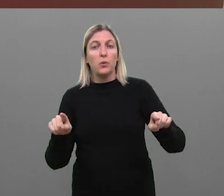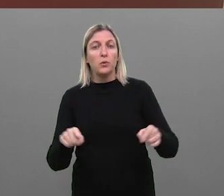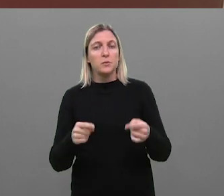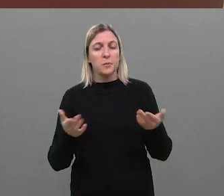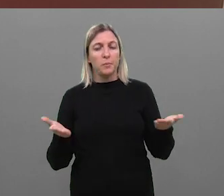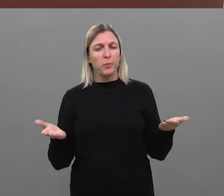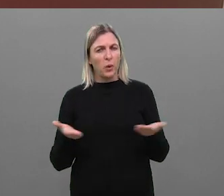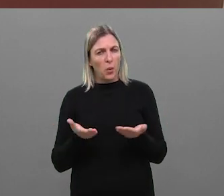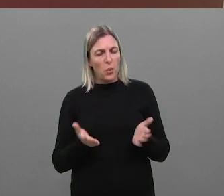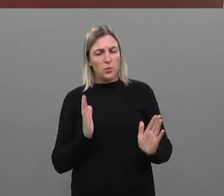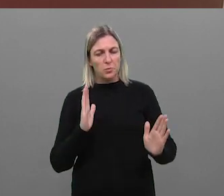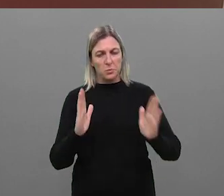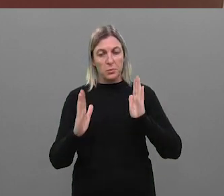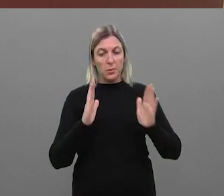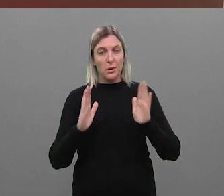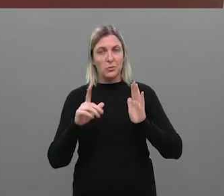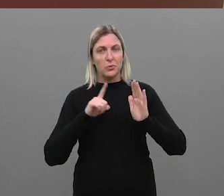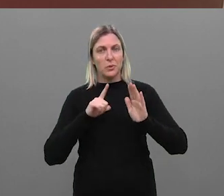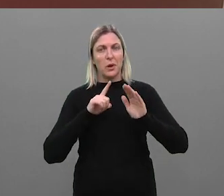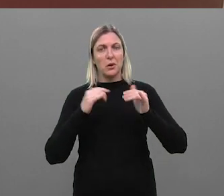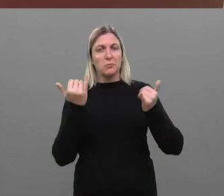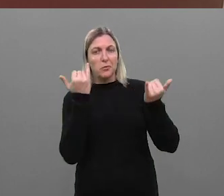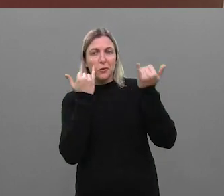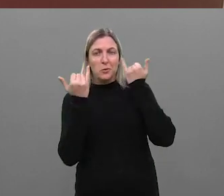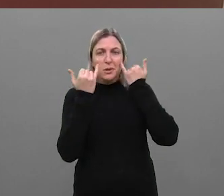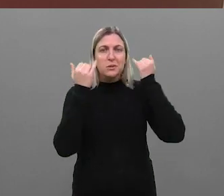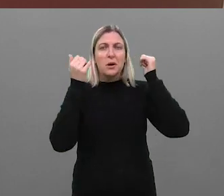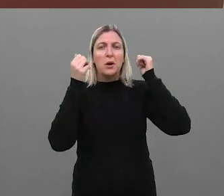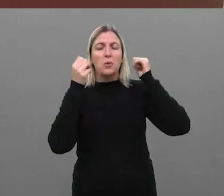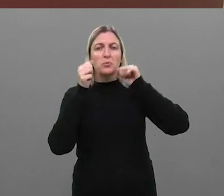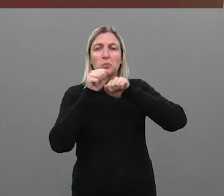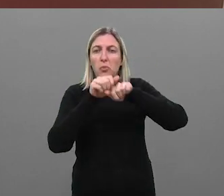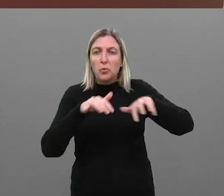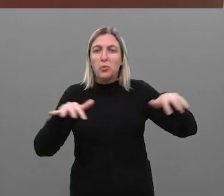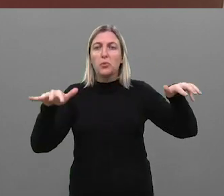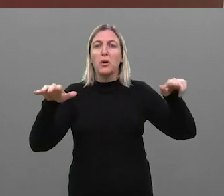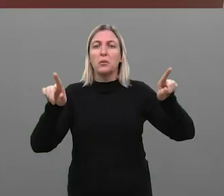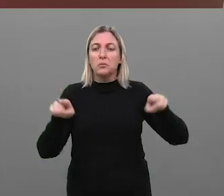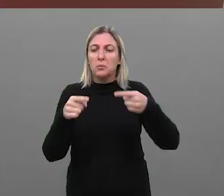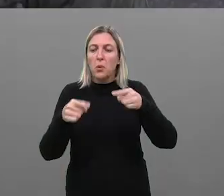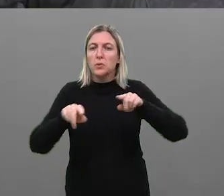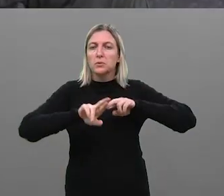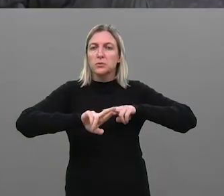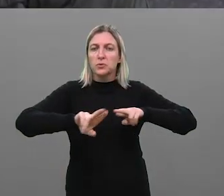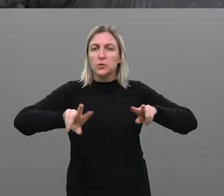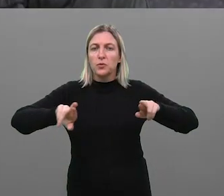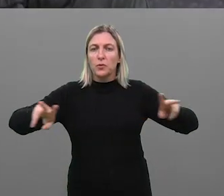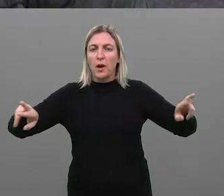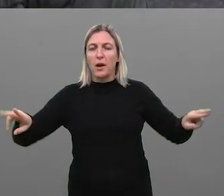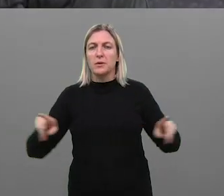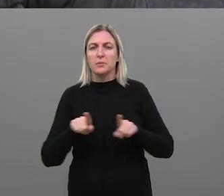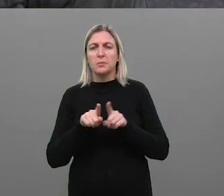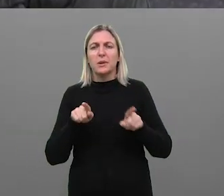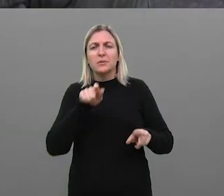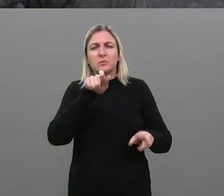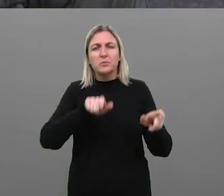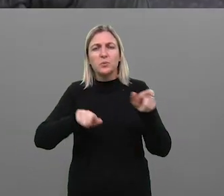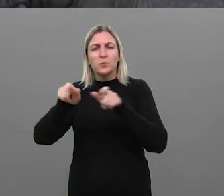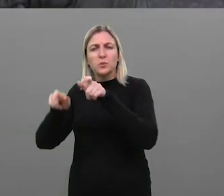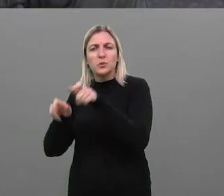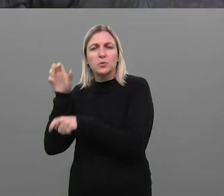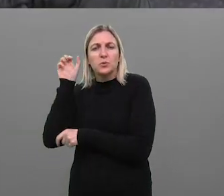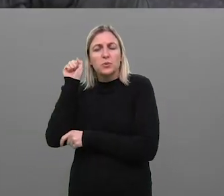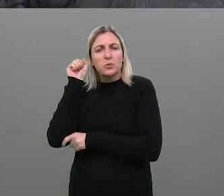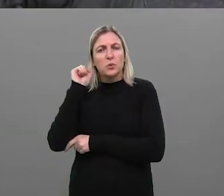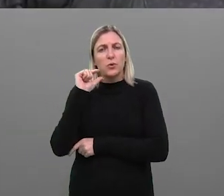ou e se houve tão pouca variedade de música Ao mesmo tempo né Eh e esse livro